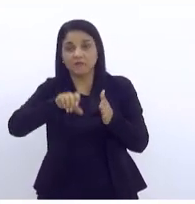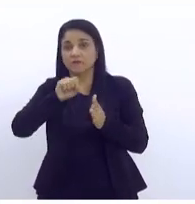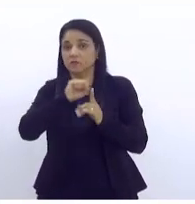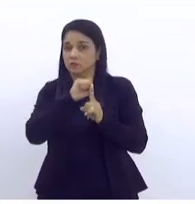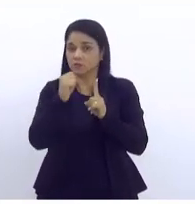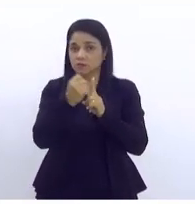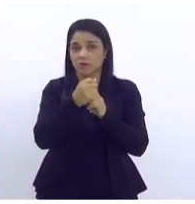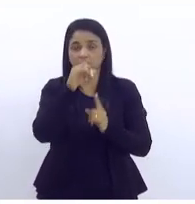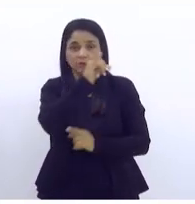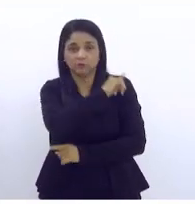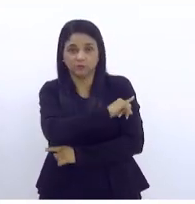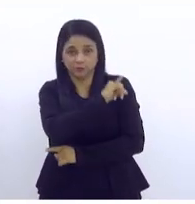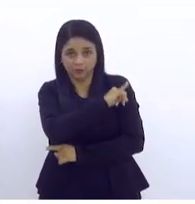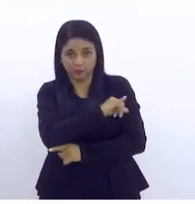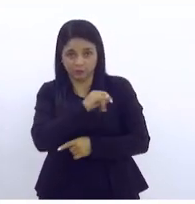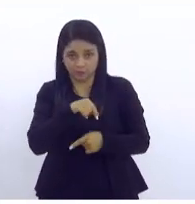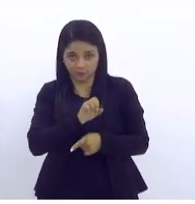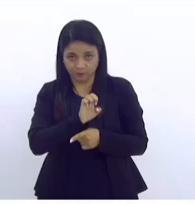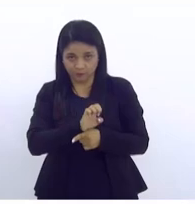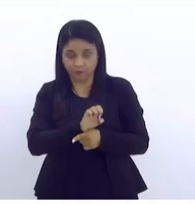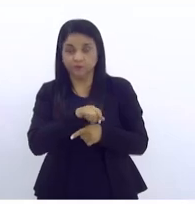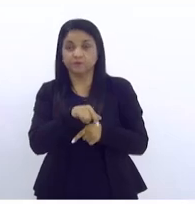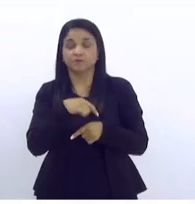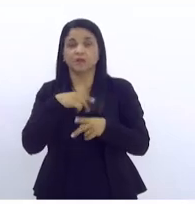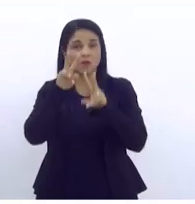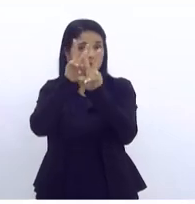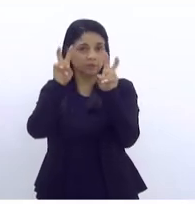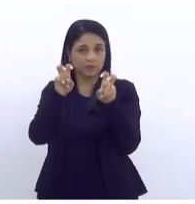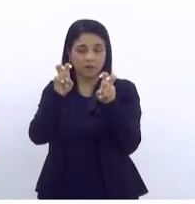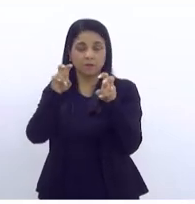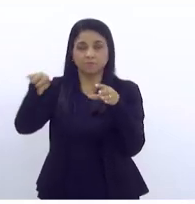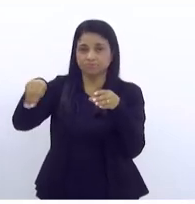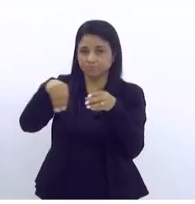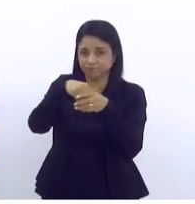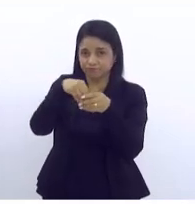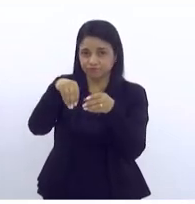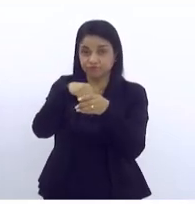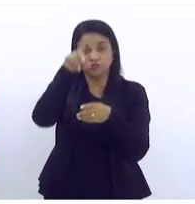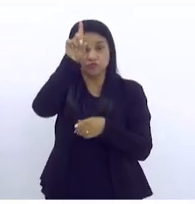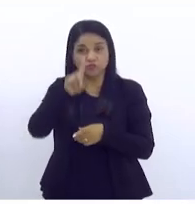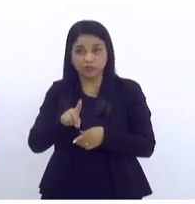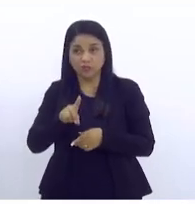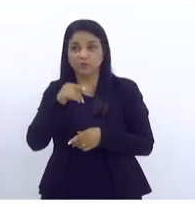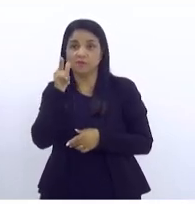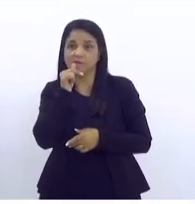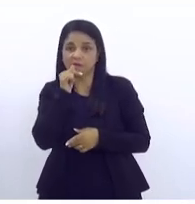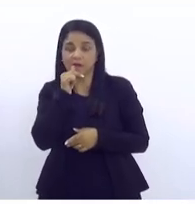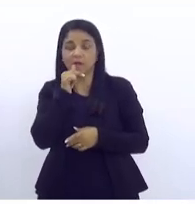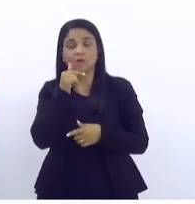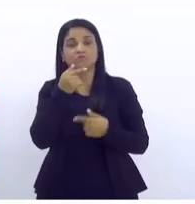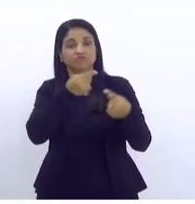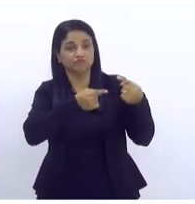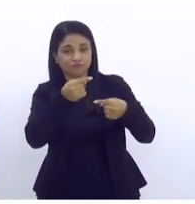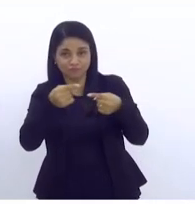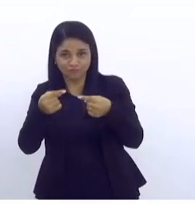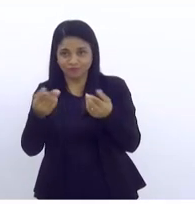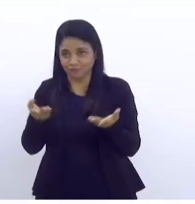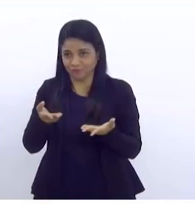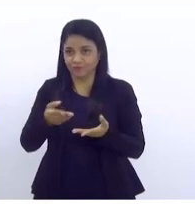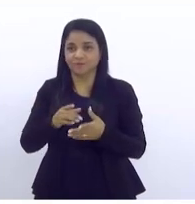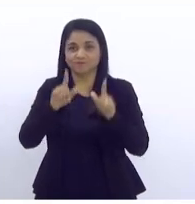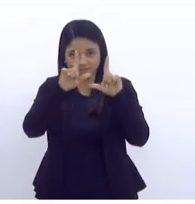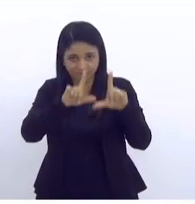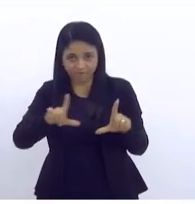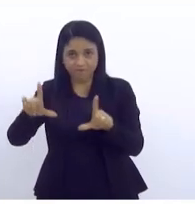Rio de Janeiro e é um tema que eu acho que eu queria dentro das várias dimensões do direito humano à água tratar com vocês né pode passar por favor